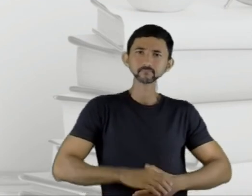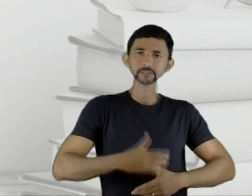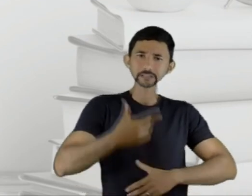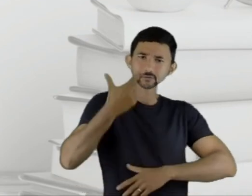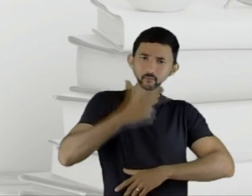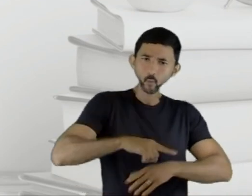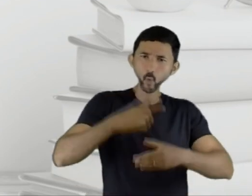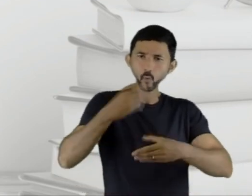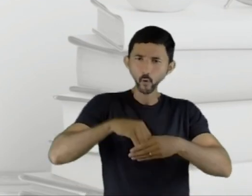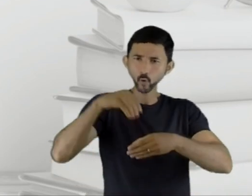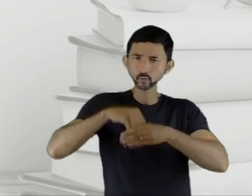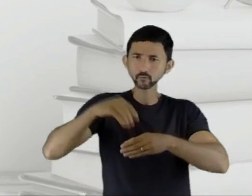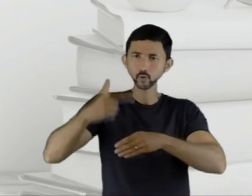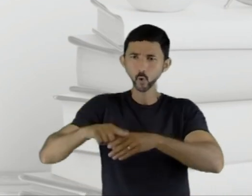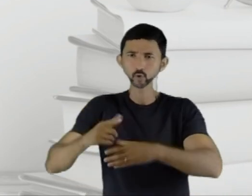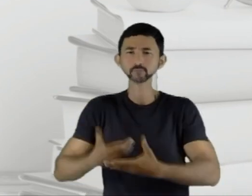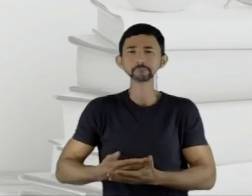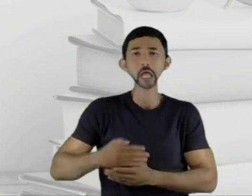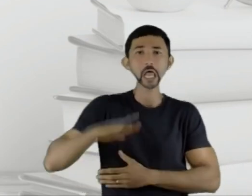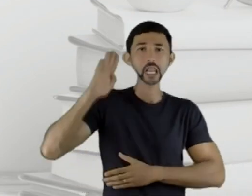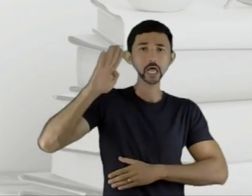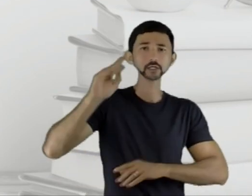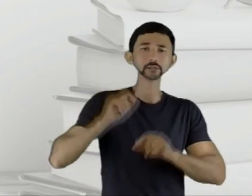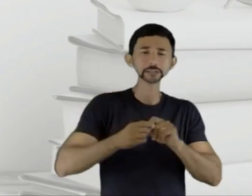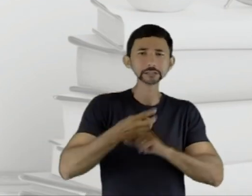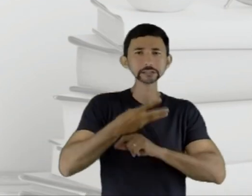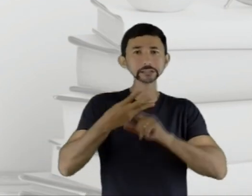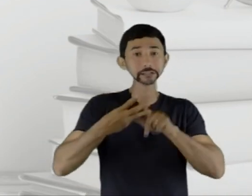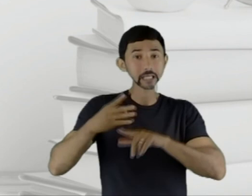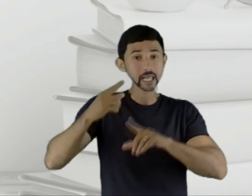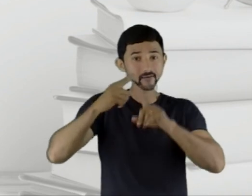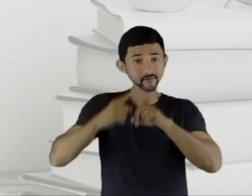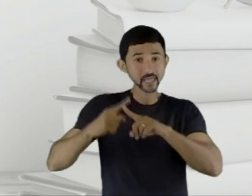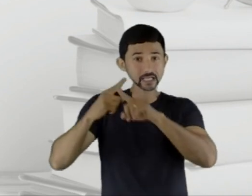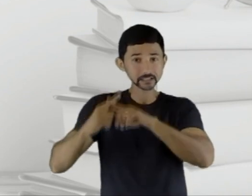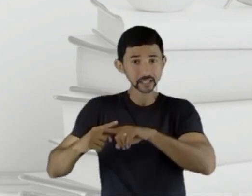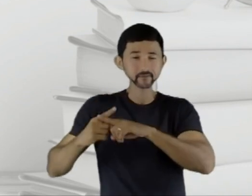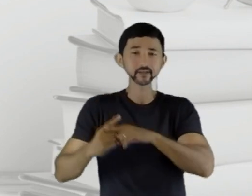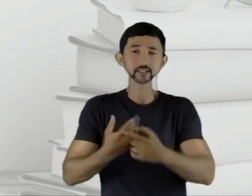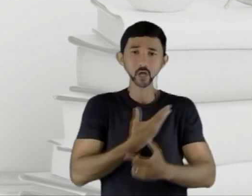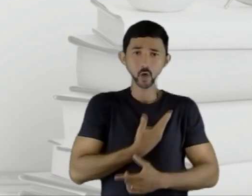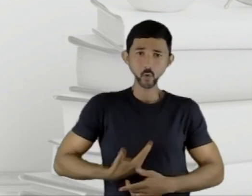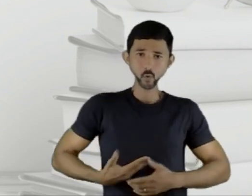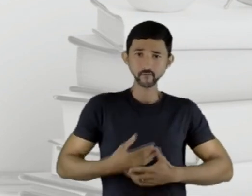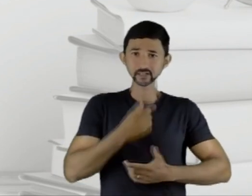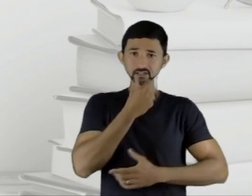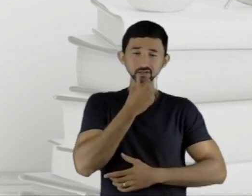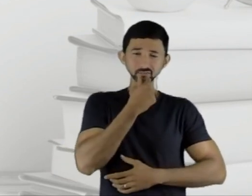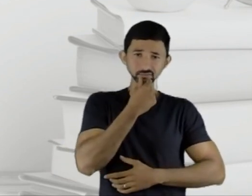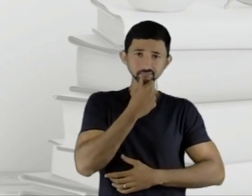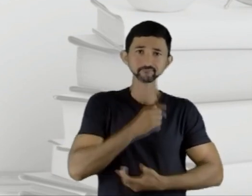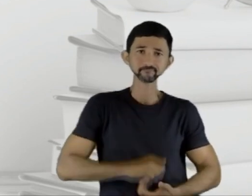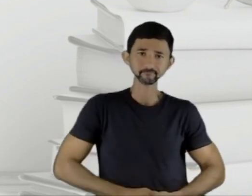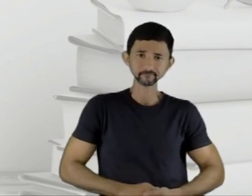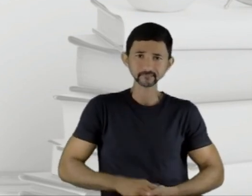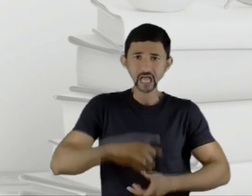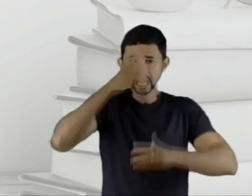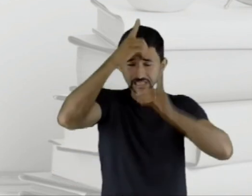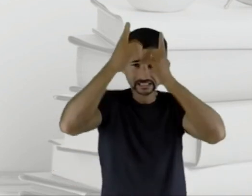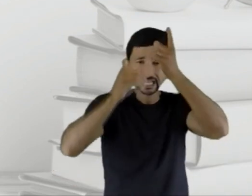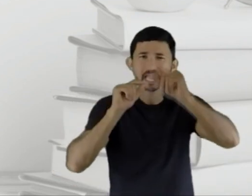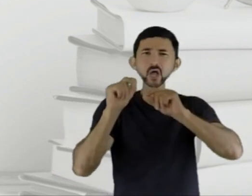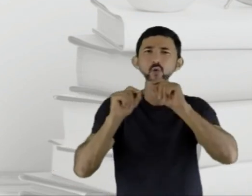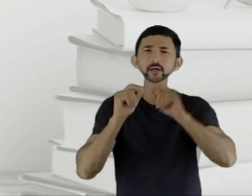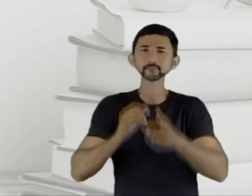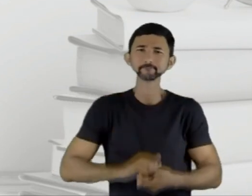3 vezes nos Estados Unidos. Ele governou os Estados Unidos por mais 3 vezes. Tá? E qual foi a ideia dele? A